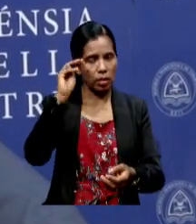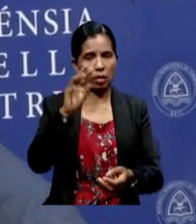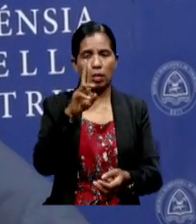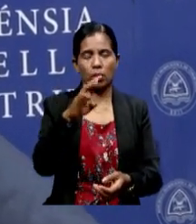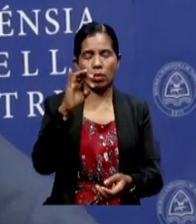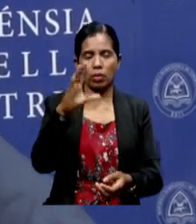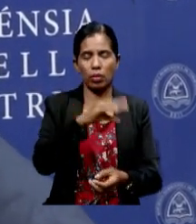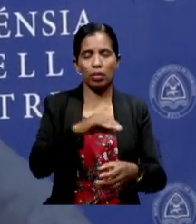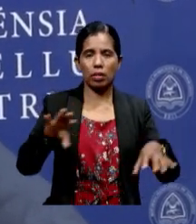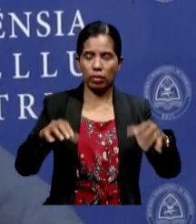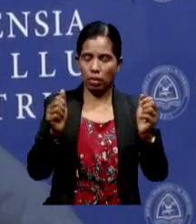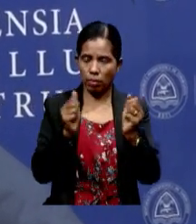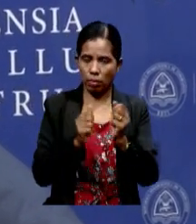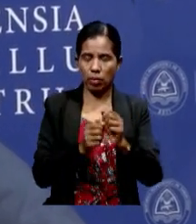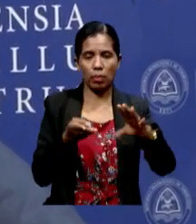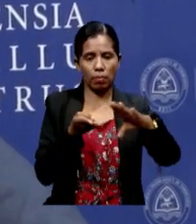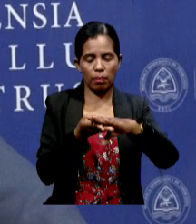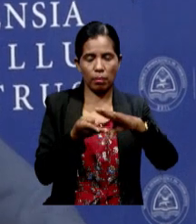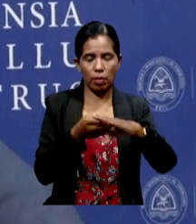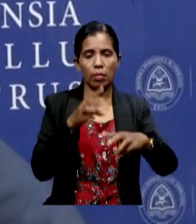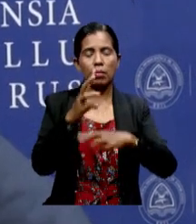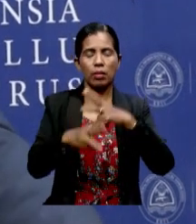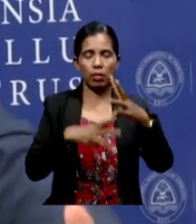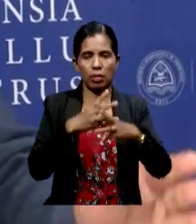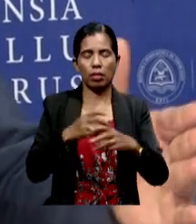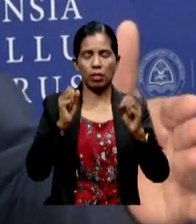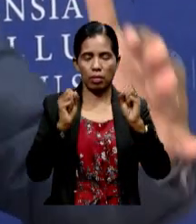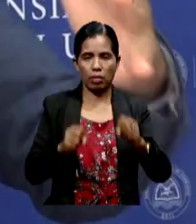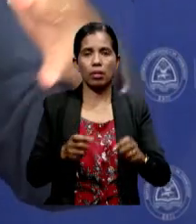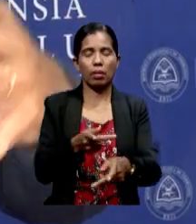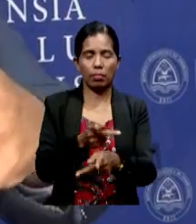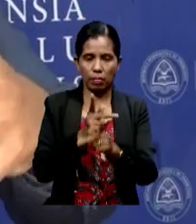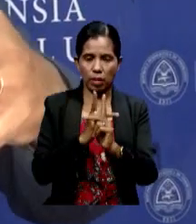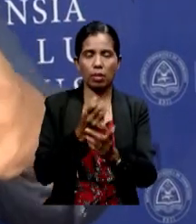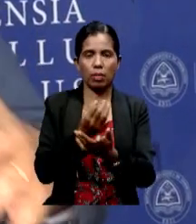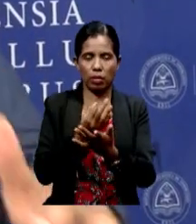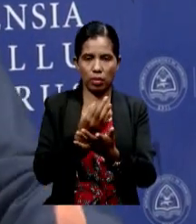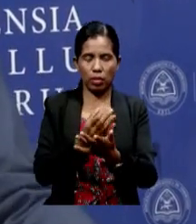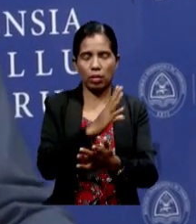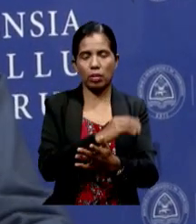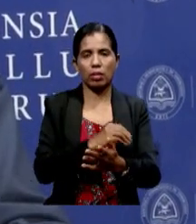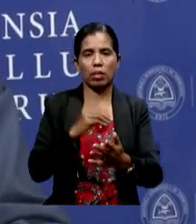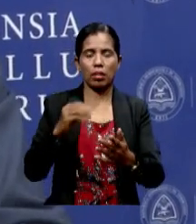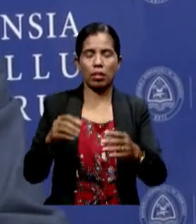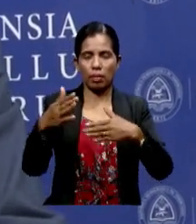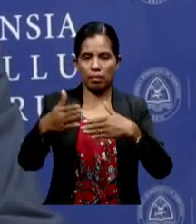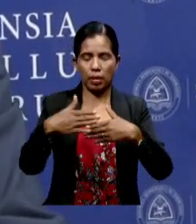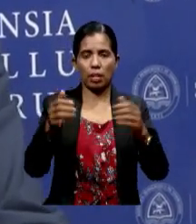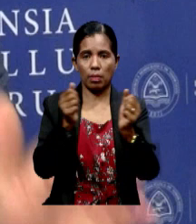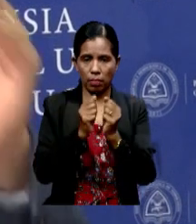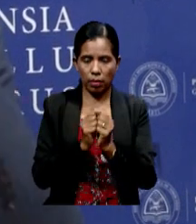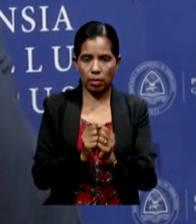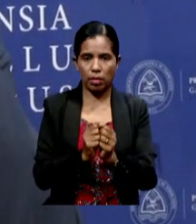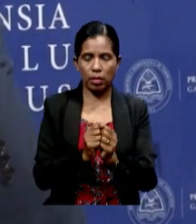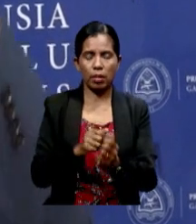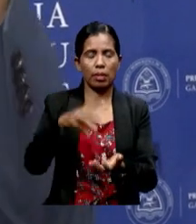ho Banco Mundial. Acordo né, objetivo a tu hala contratação empréstimo ida, o valor equivalente basic dólar americano tocon